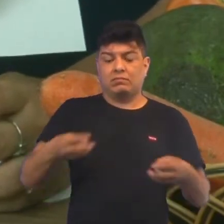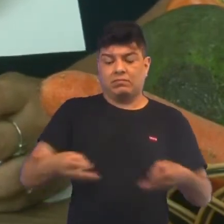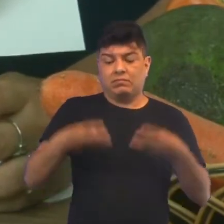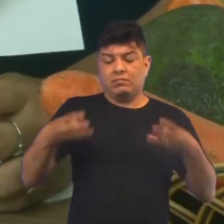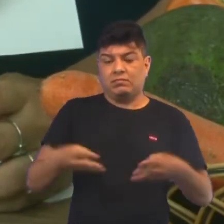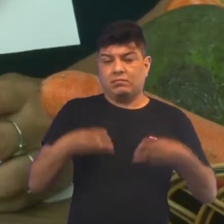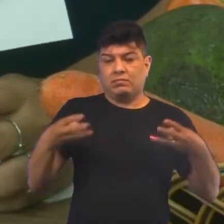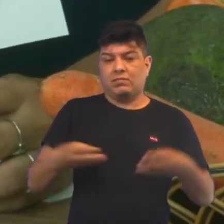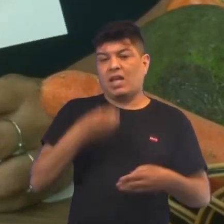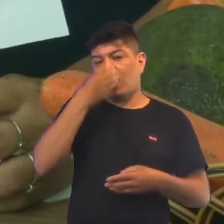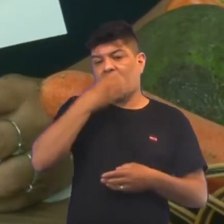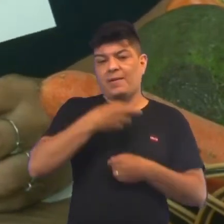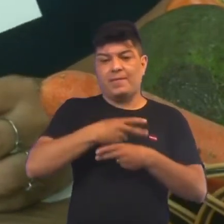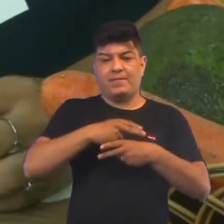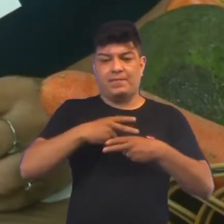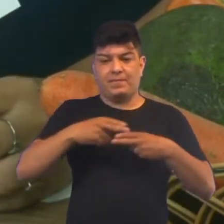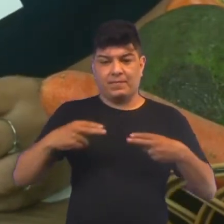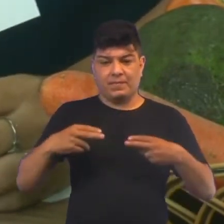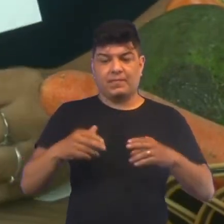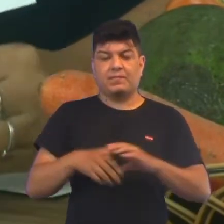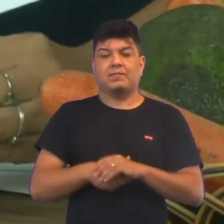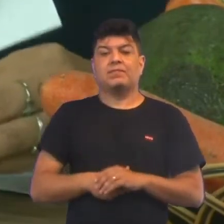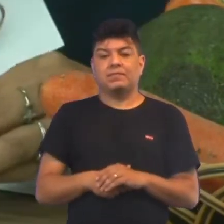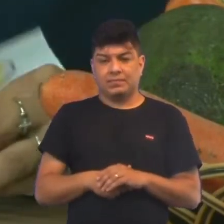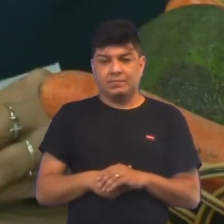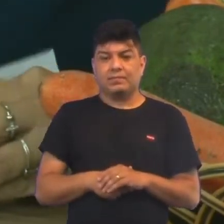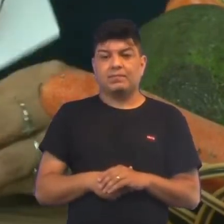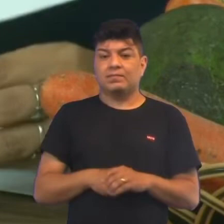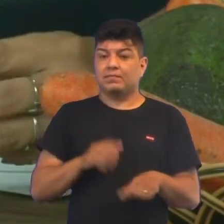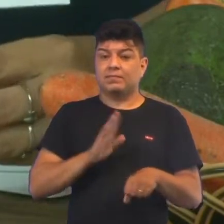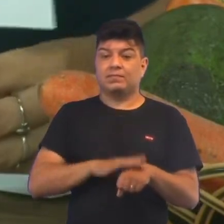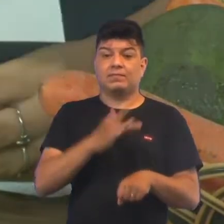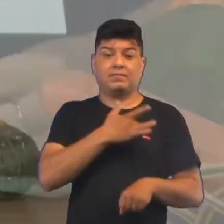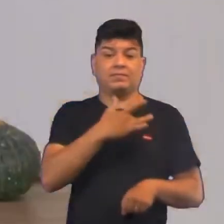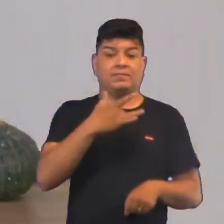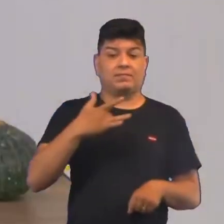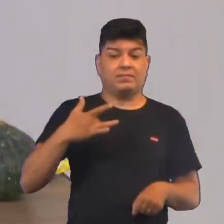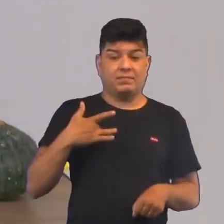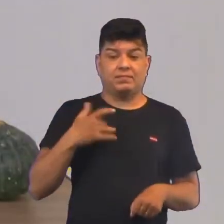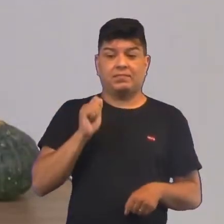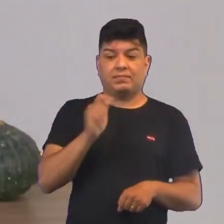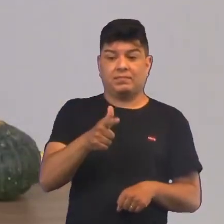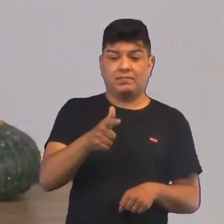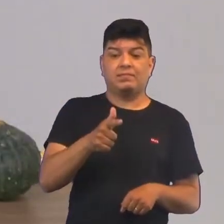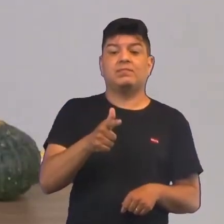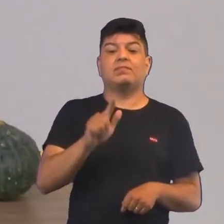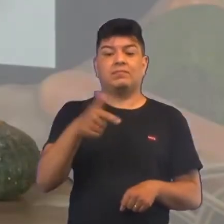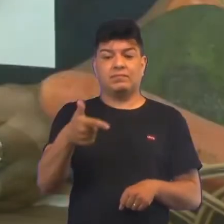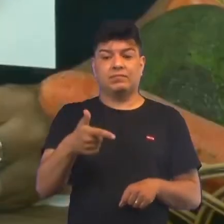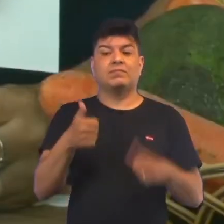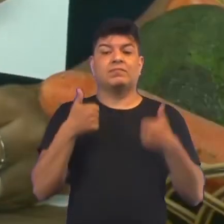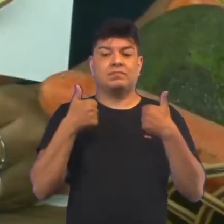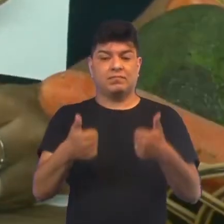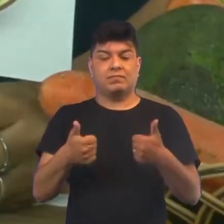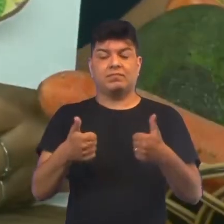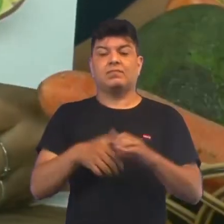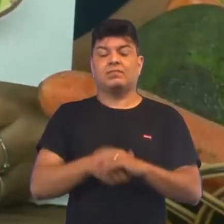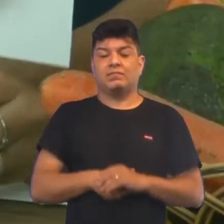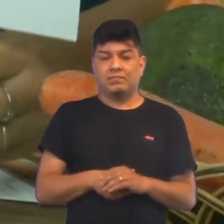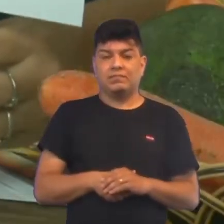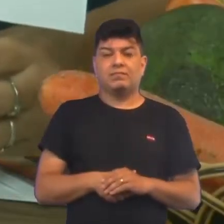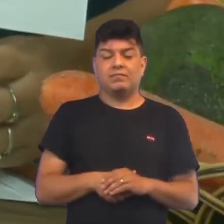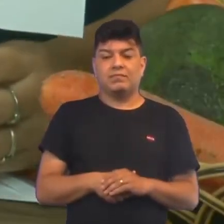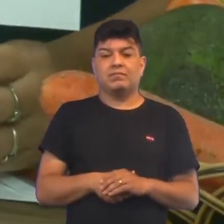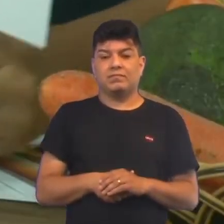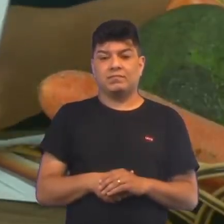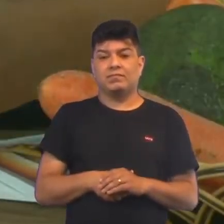de frutas? A salada de frutas é mais saudável que o hambúrguer, certo?